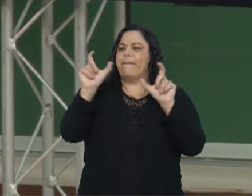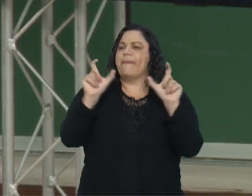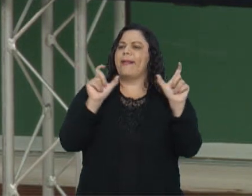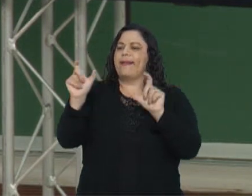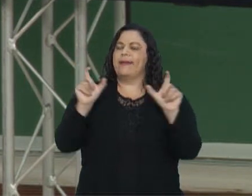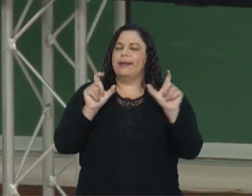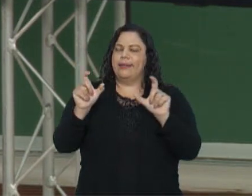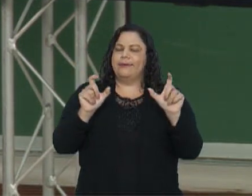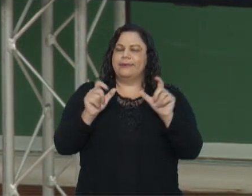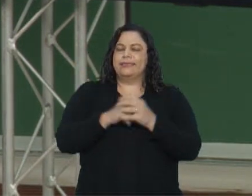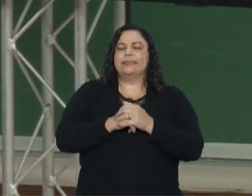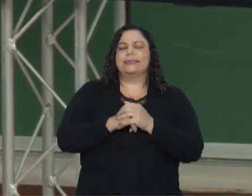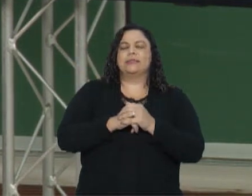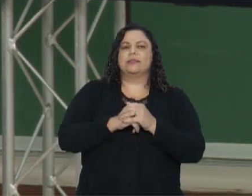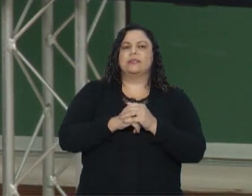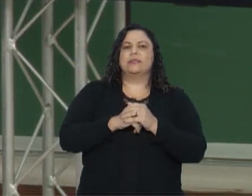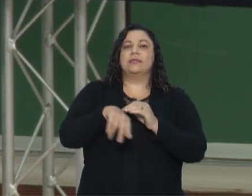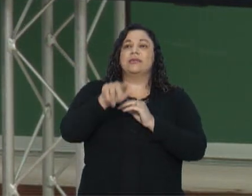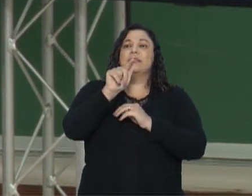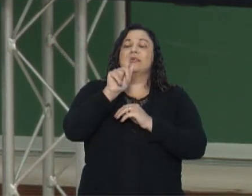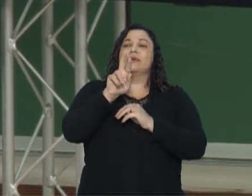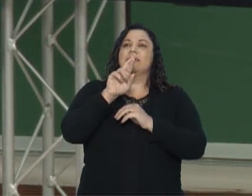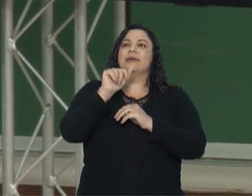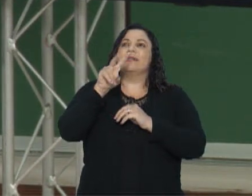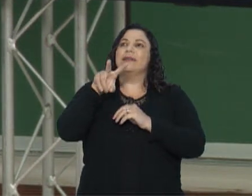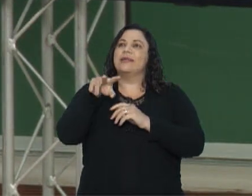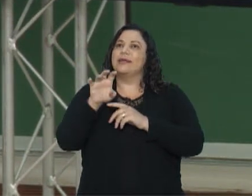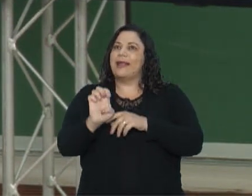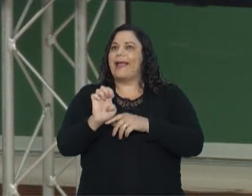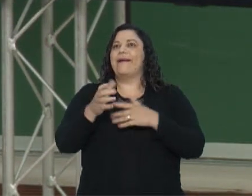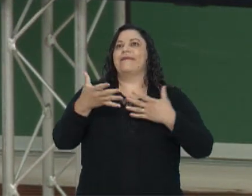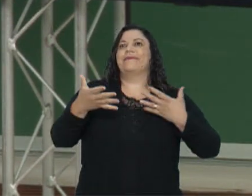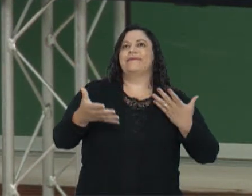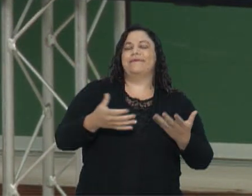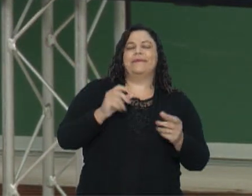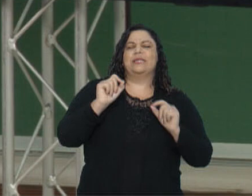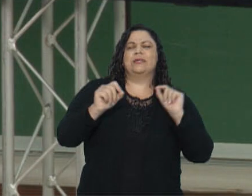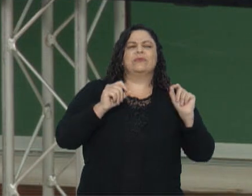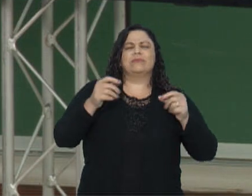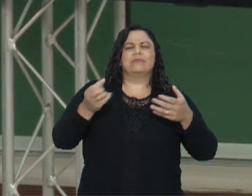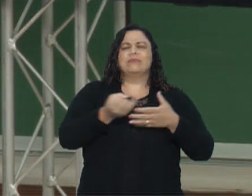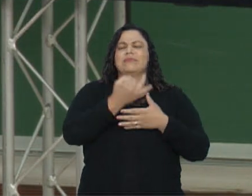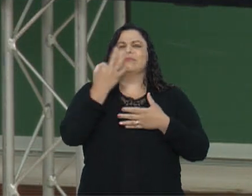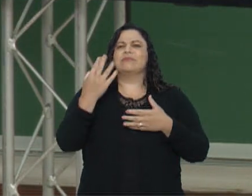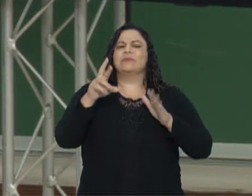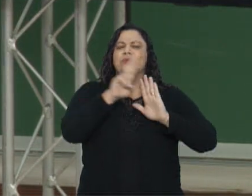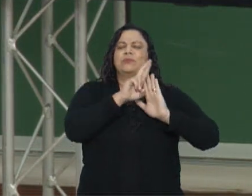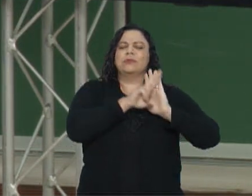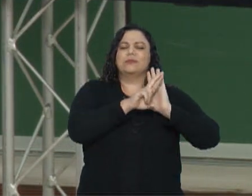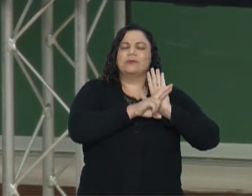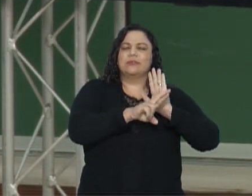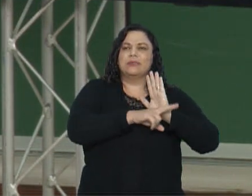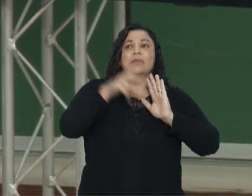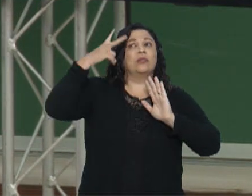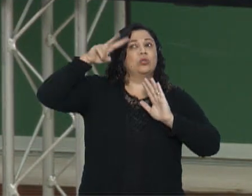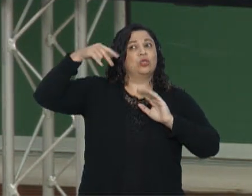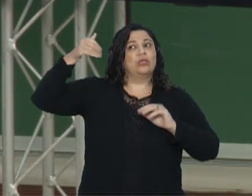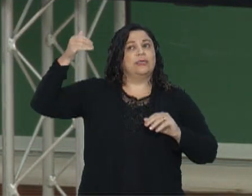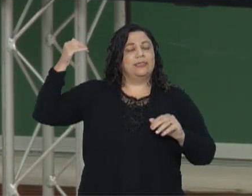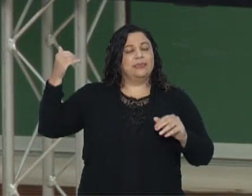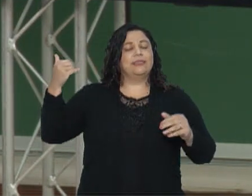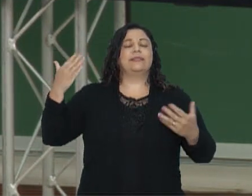agudas, graves e esdrúxulas. E para isso, vocês viram o esqueminha anterior que nós retomamos, não